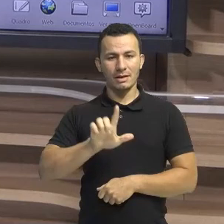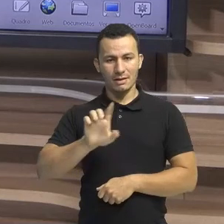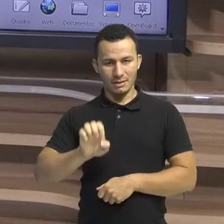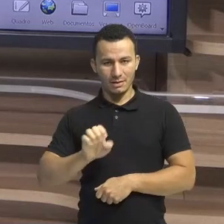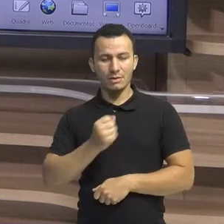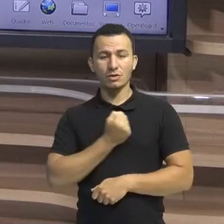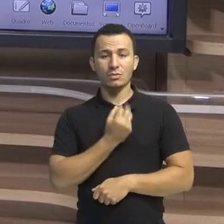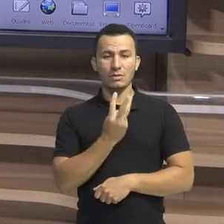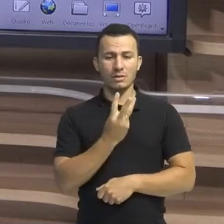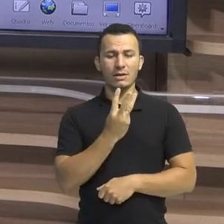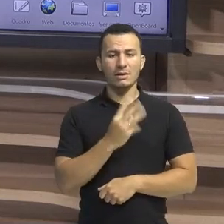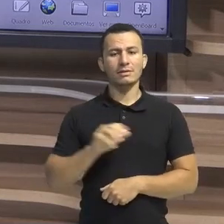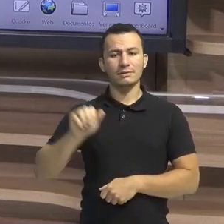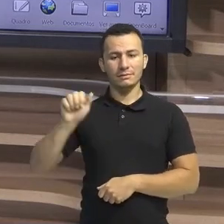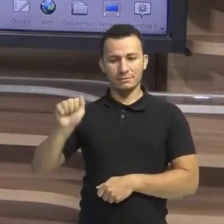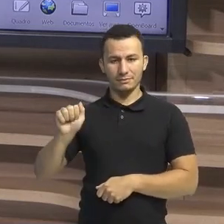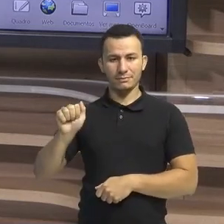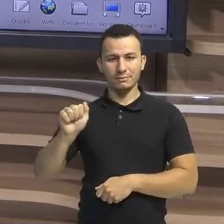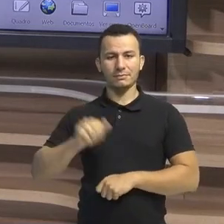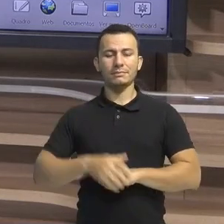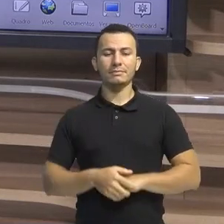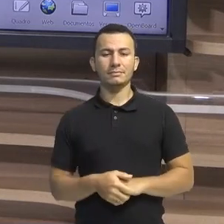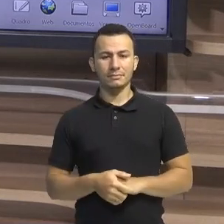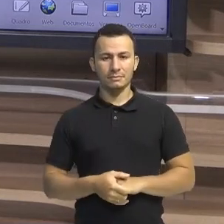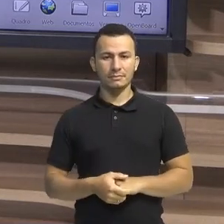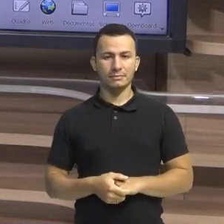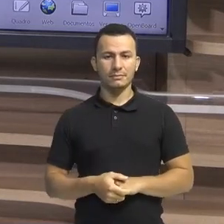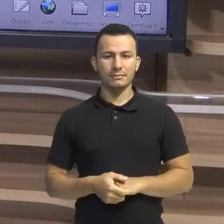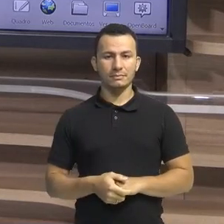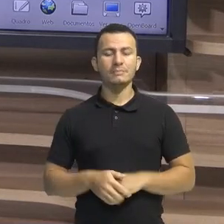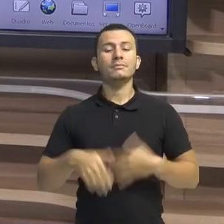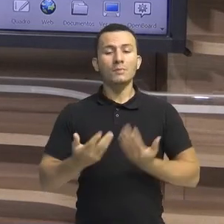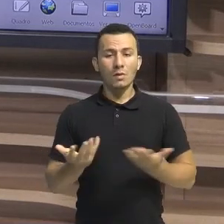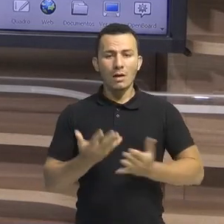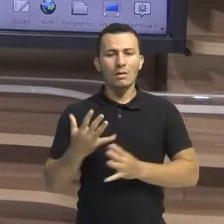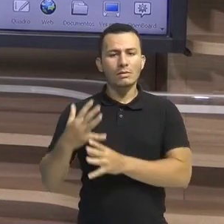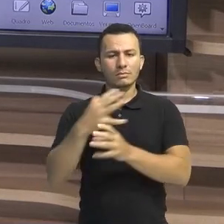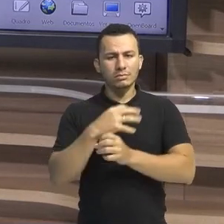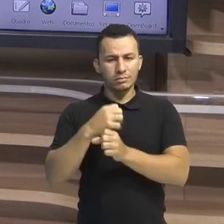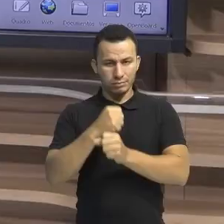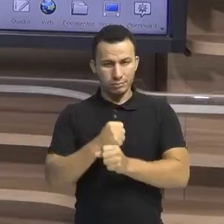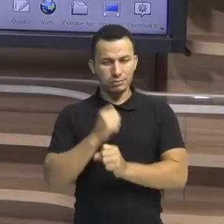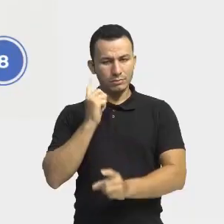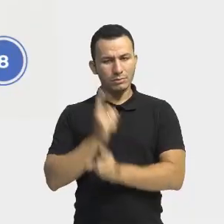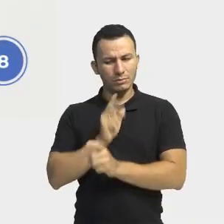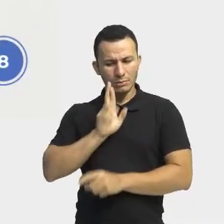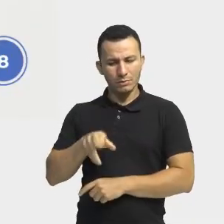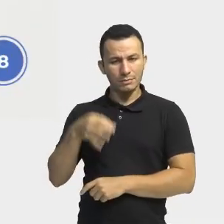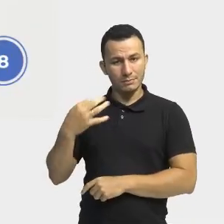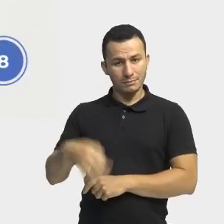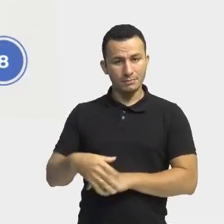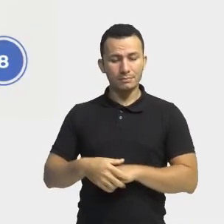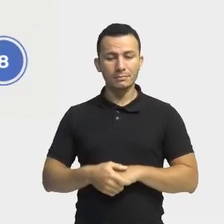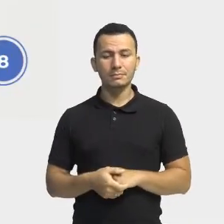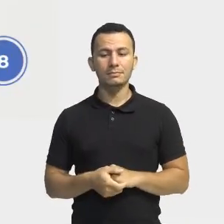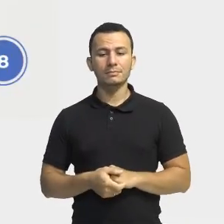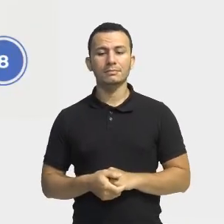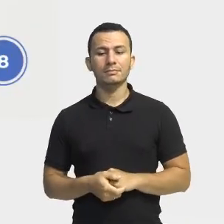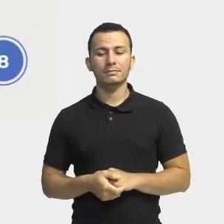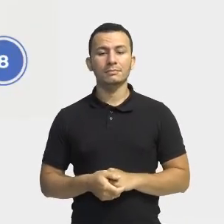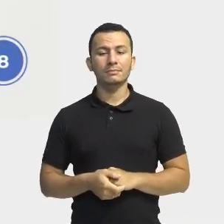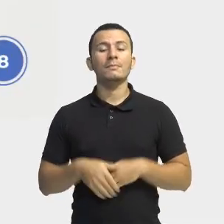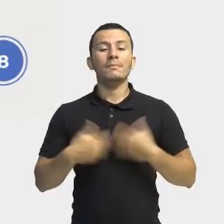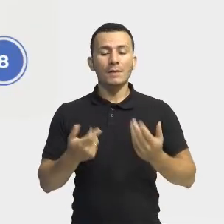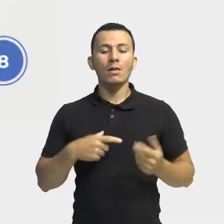menos 34,8 quilocalorias por mol. Então, vamos lá calcular a nossa questão, certo? Então, o que nós